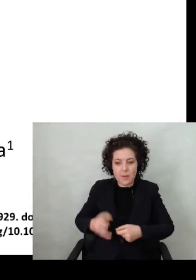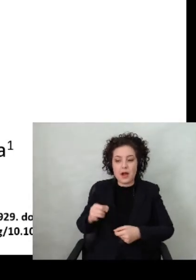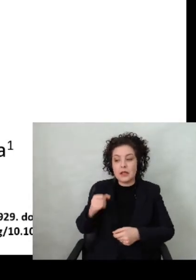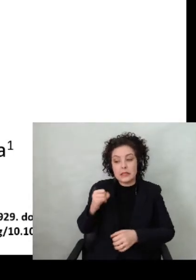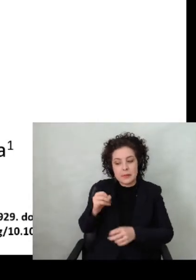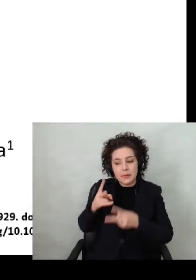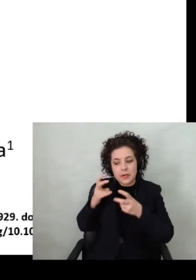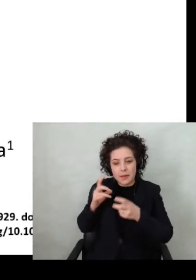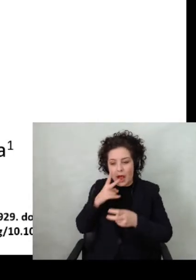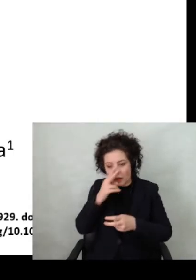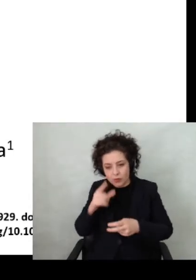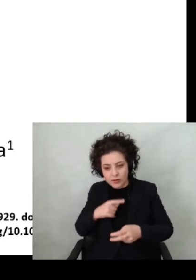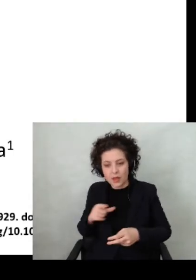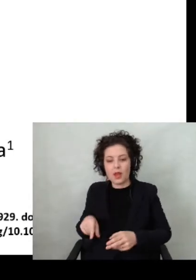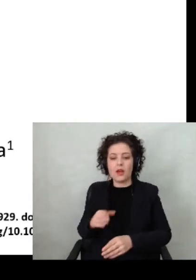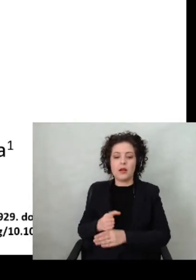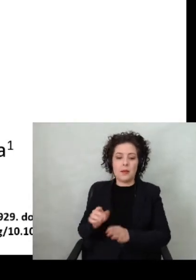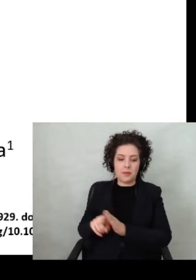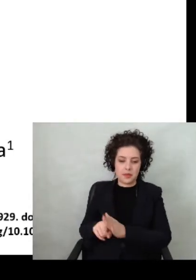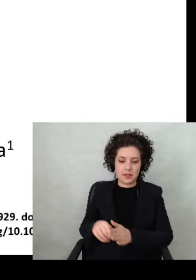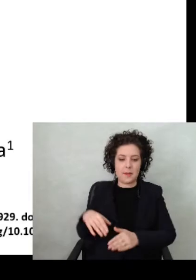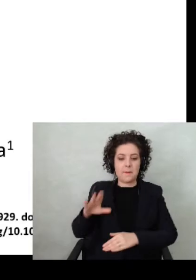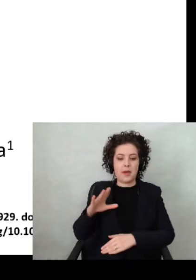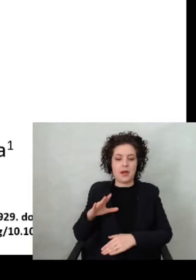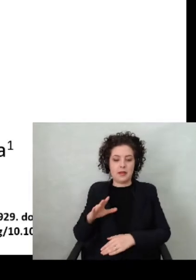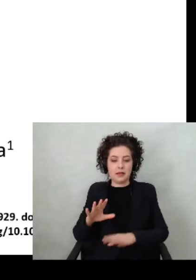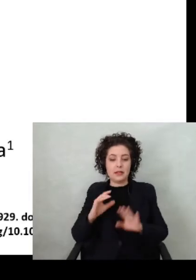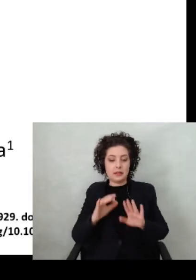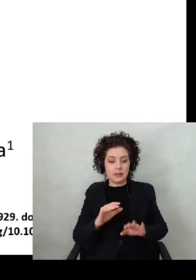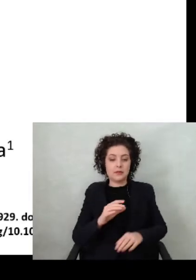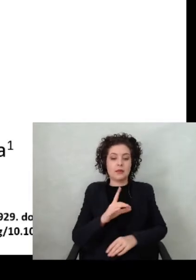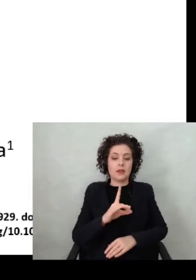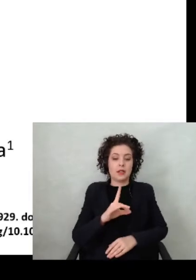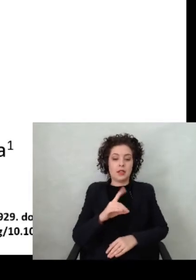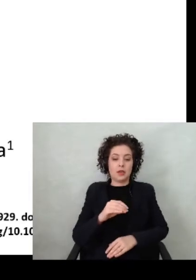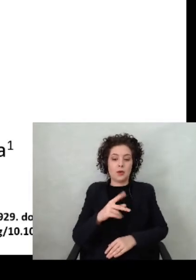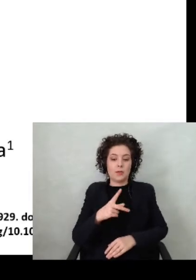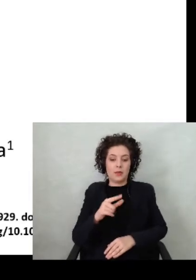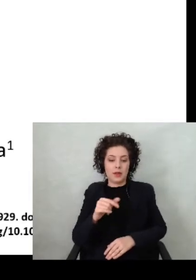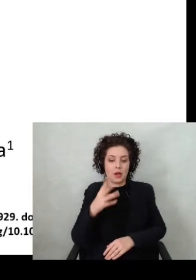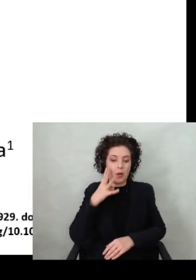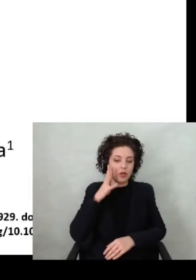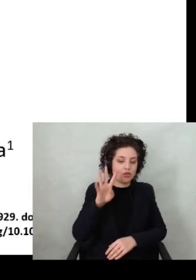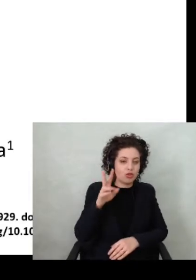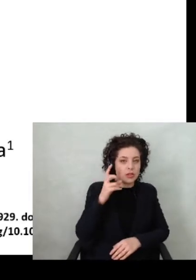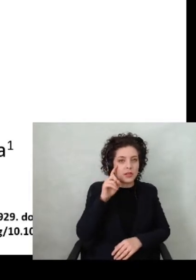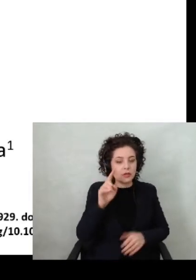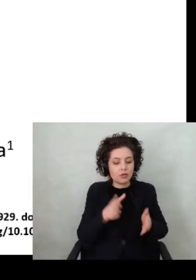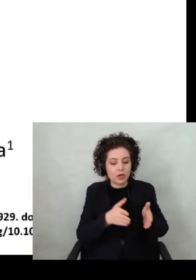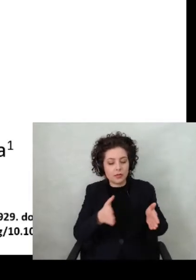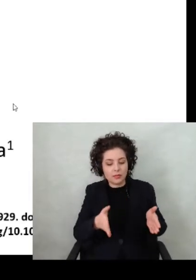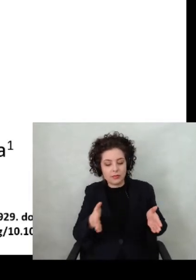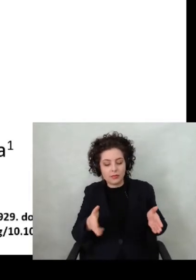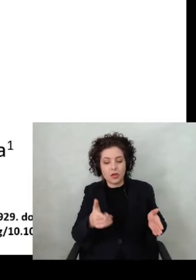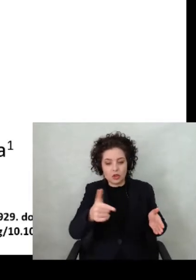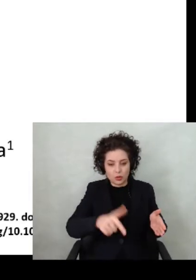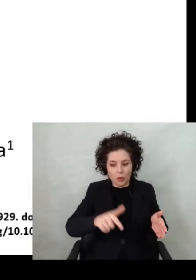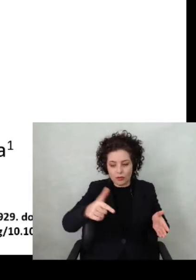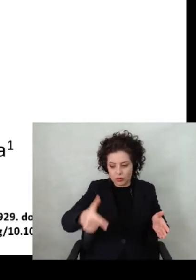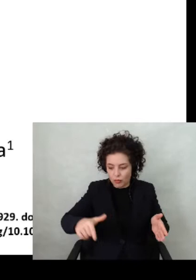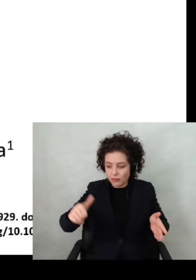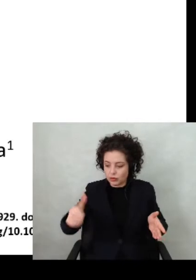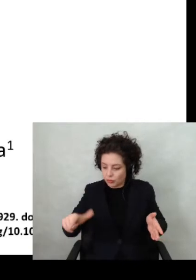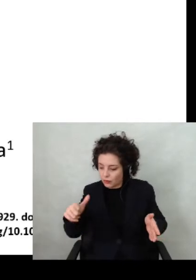intensiva a utilização de ultrassom Doppler a cada 4 ou 5 dias de forma ativa, rastreando mesmo